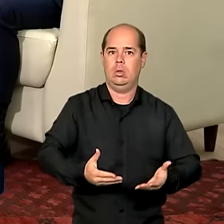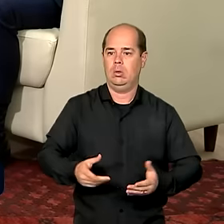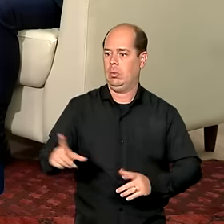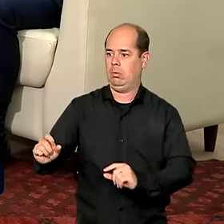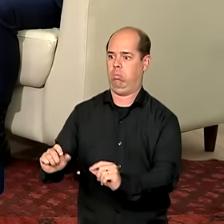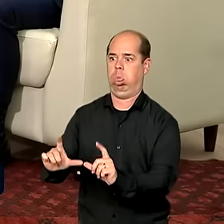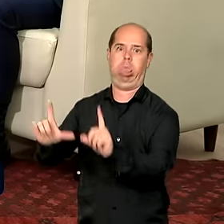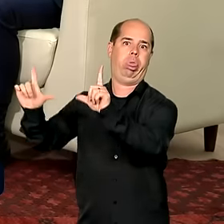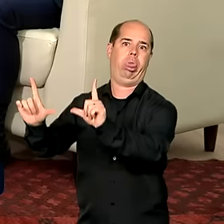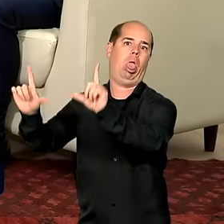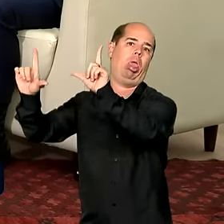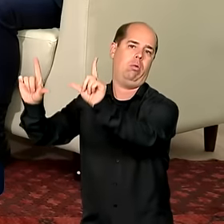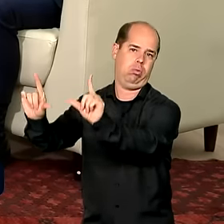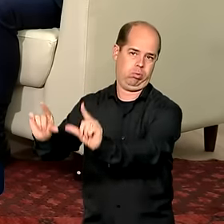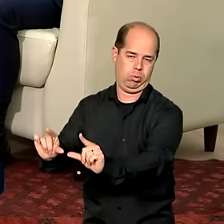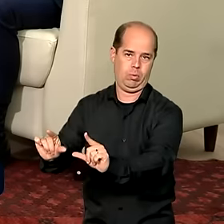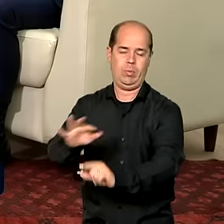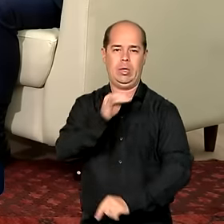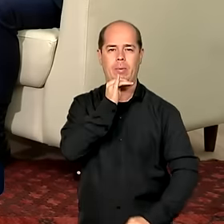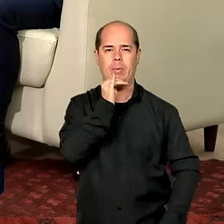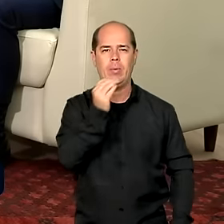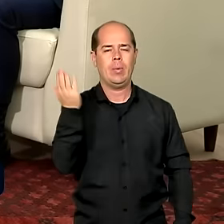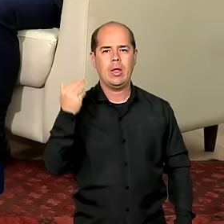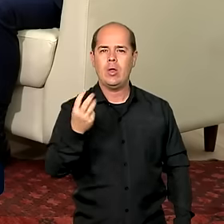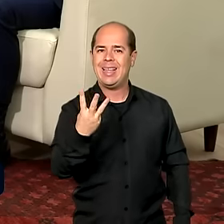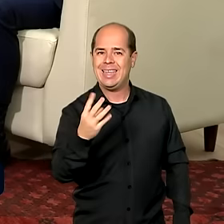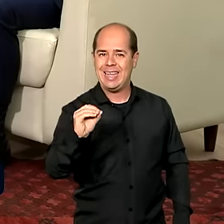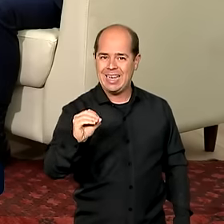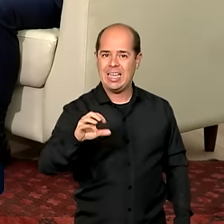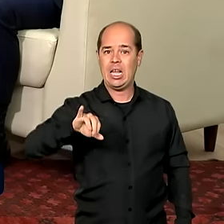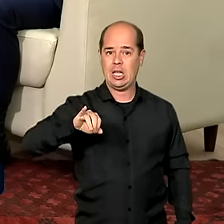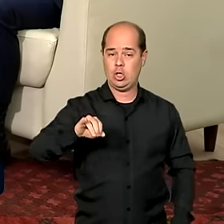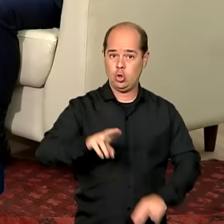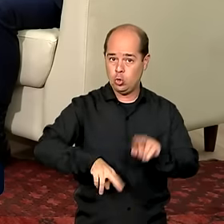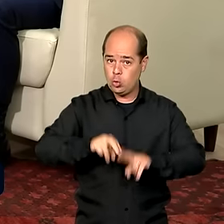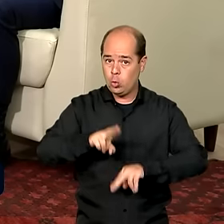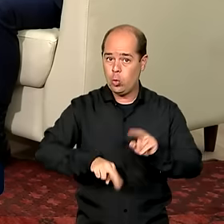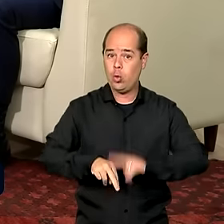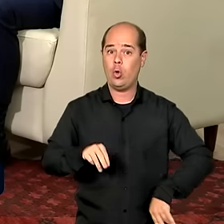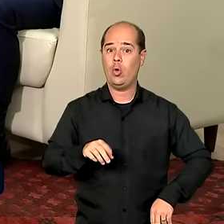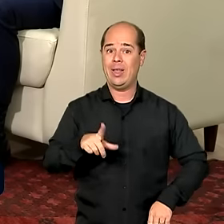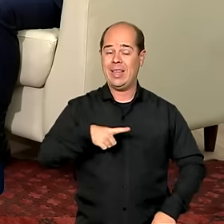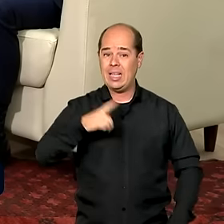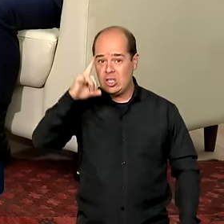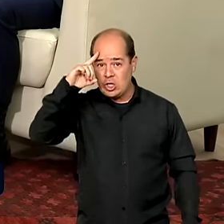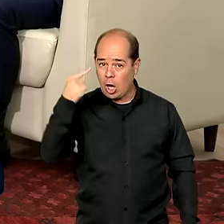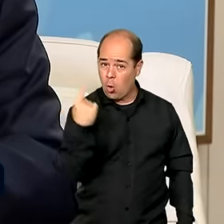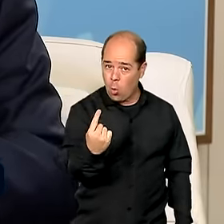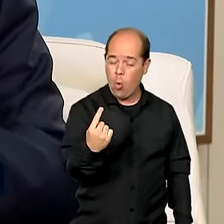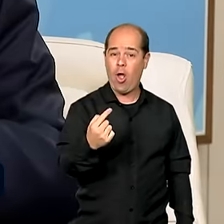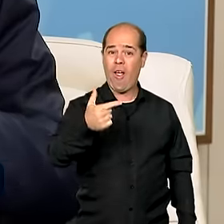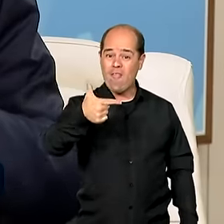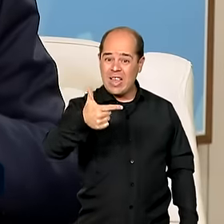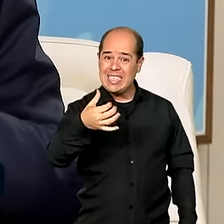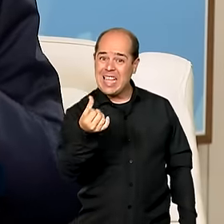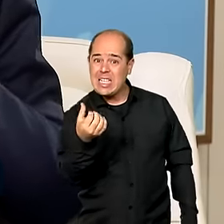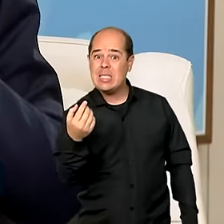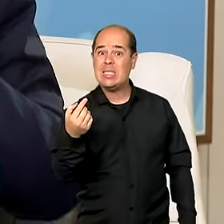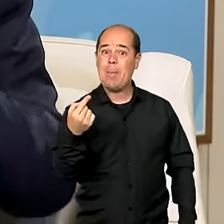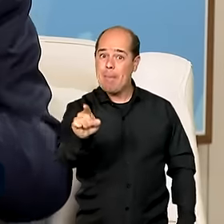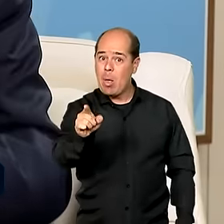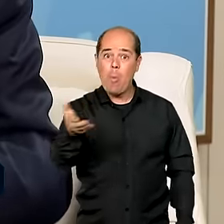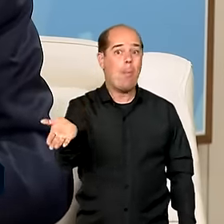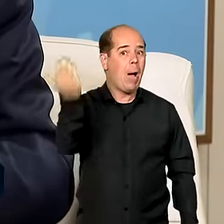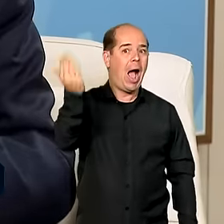foram vendidos 26.700 veículos num dia num dia e qual o